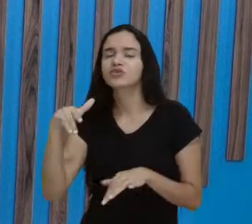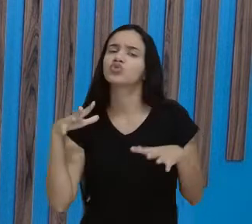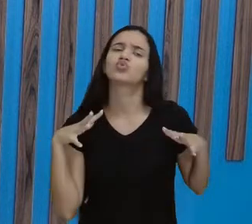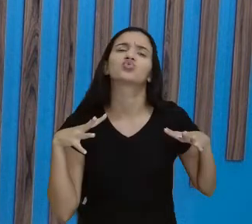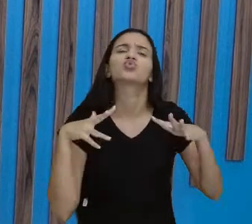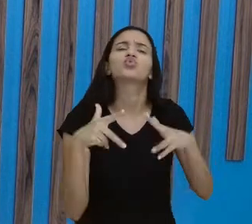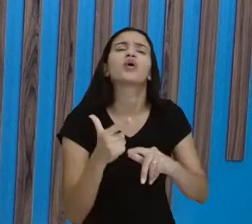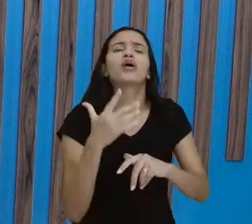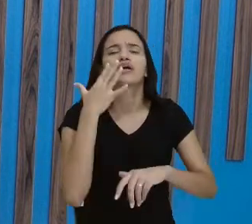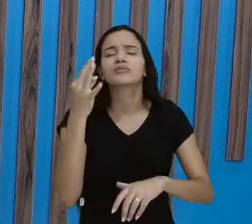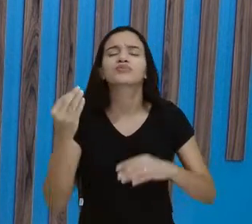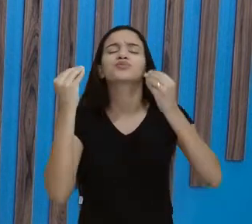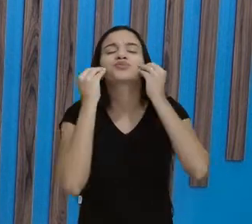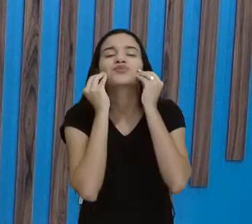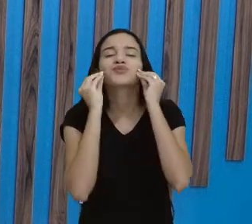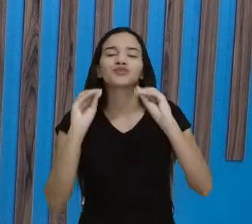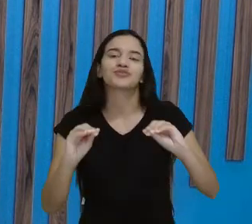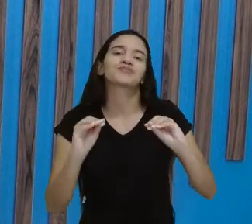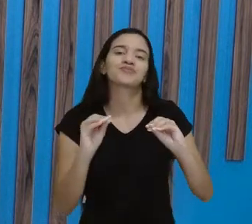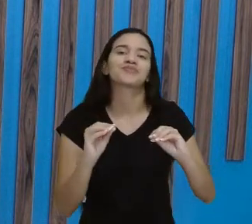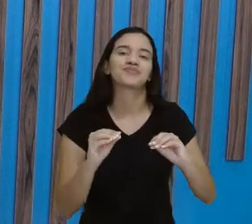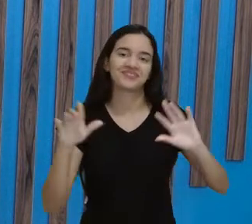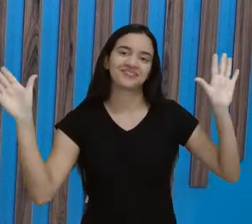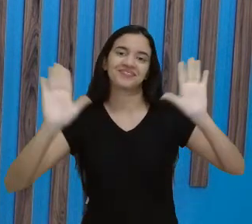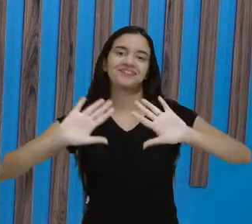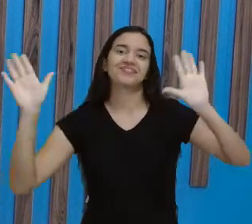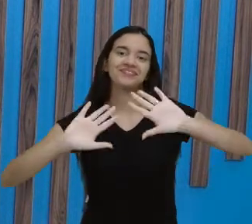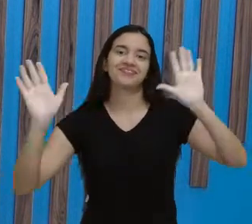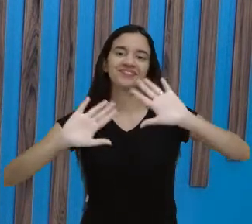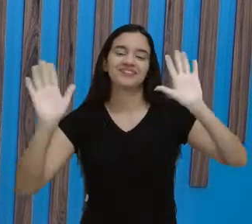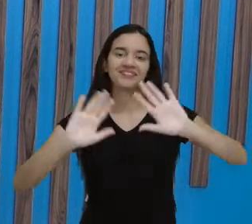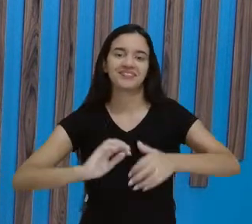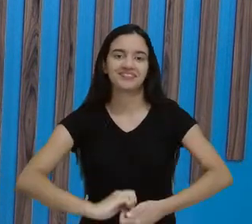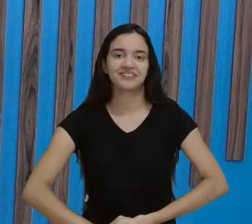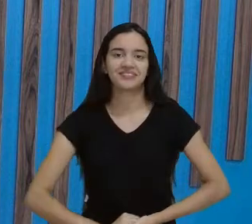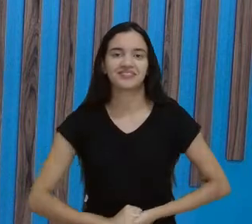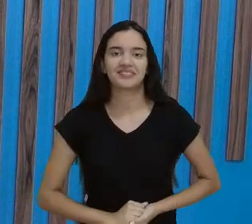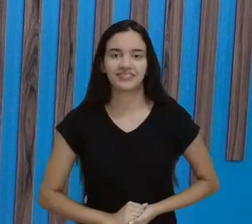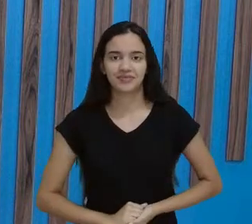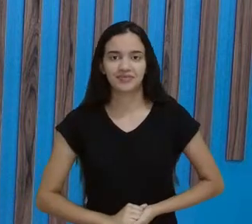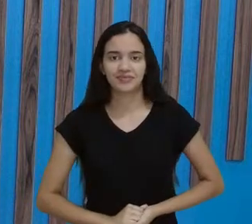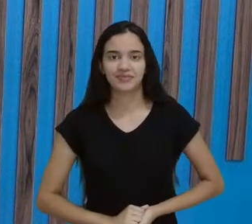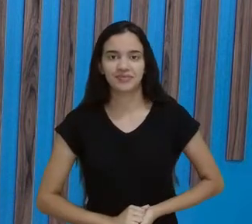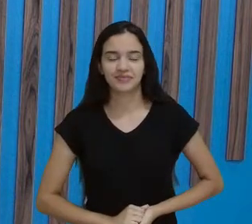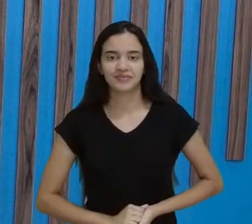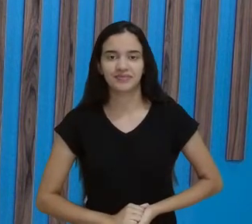mundo que estava ligadinho, beijão para vocês, ó. Até a próxima. Tchau, tchau. Valeu.